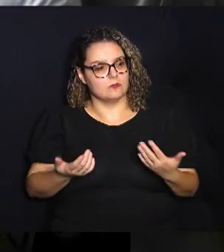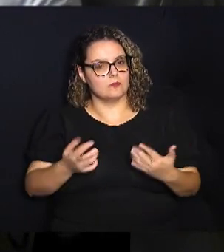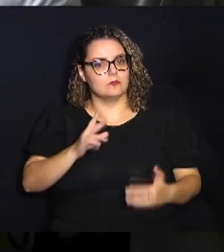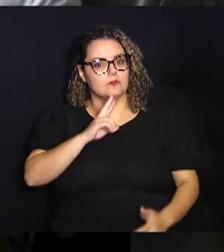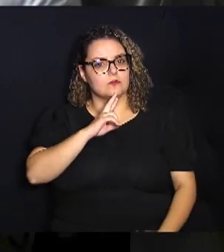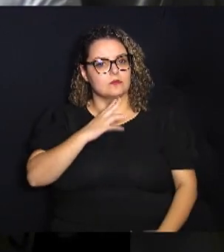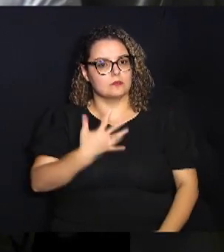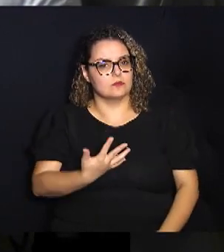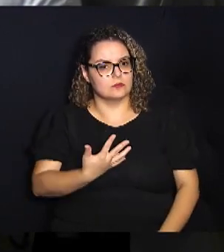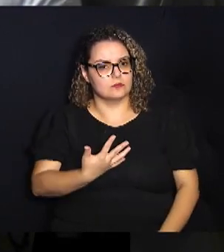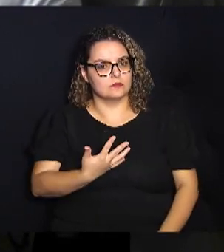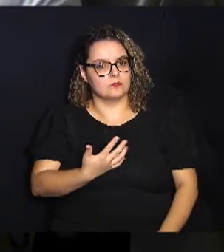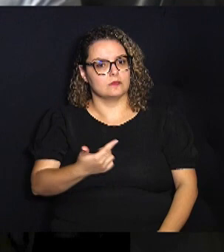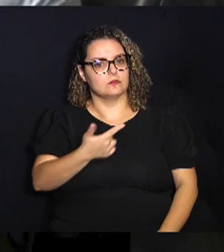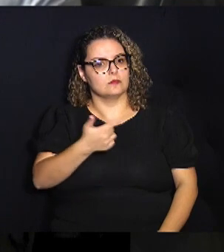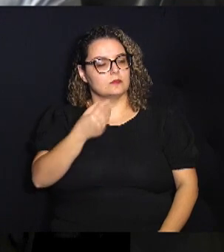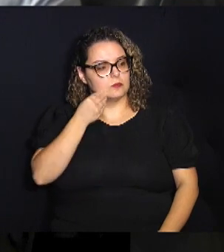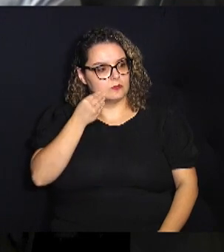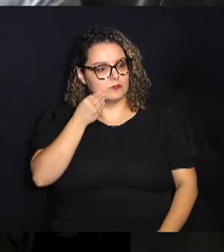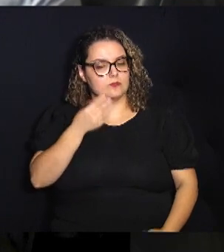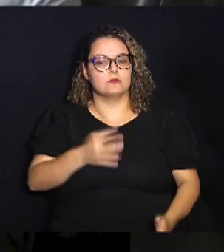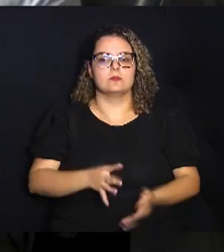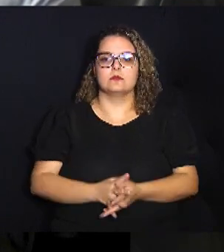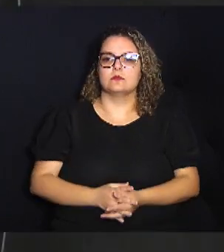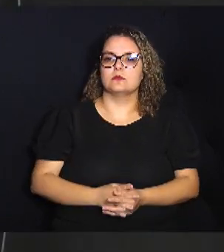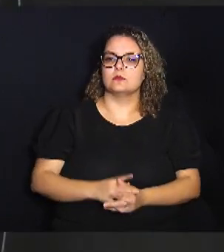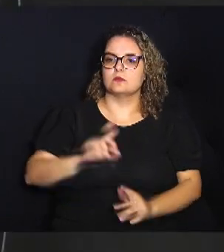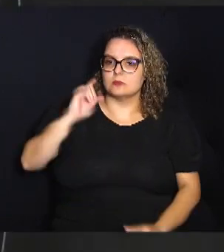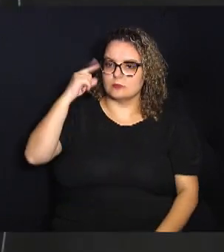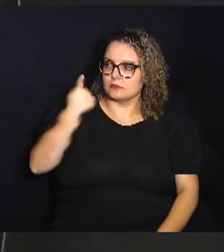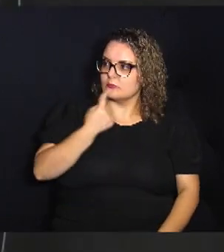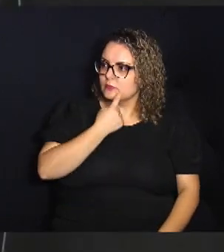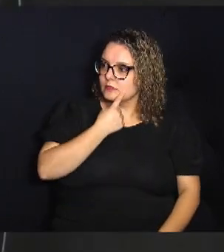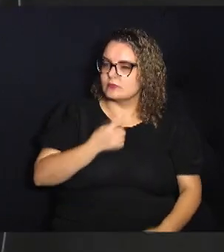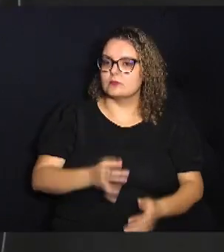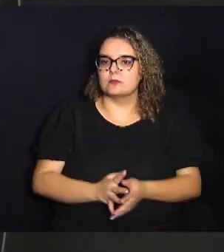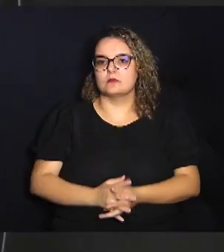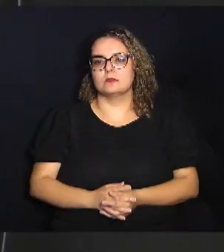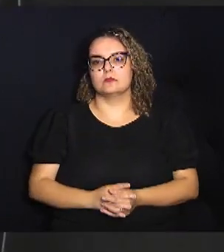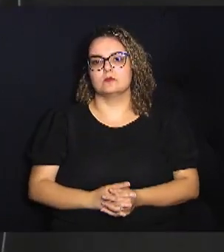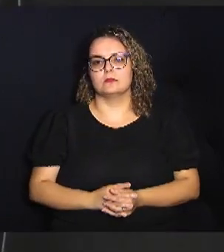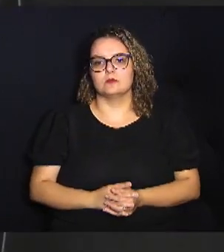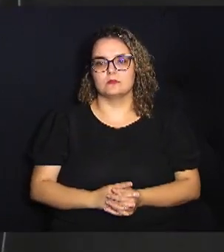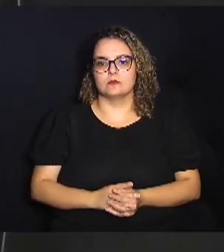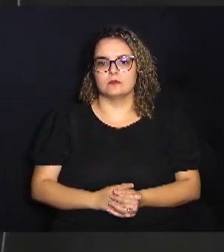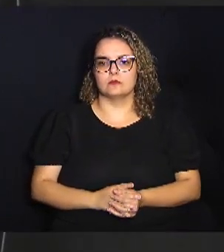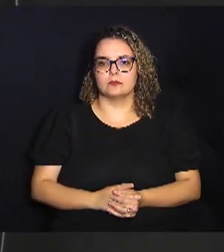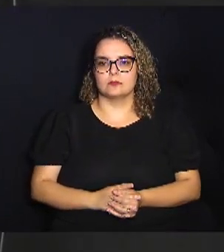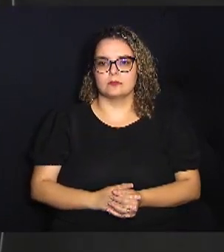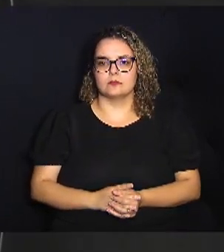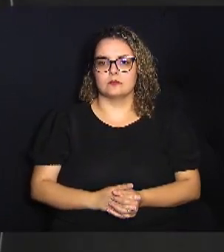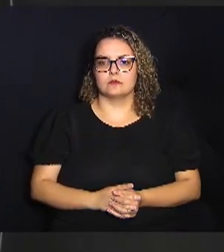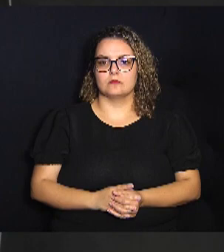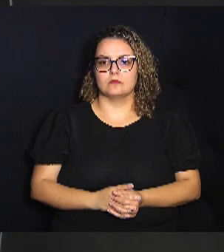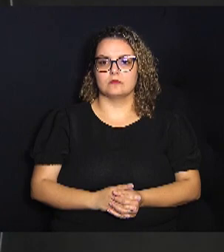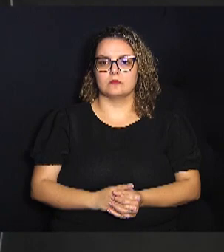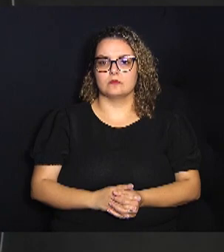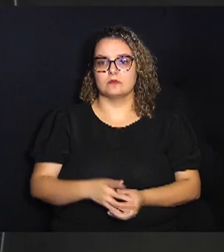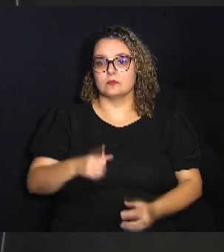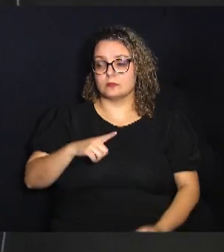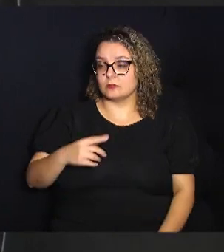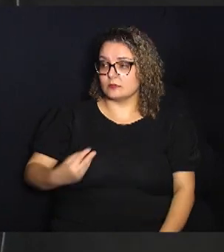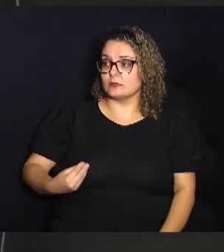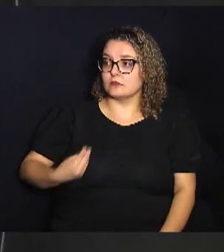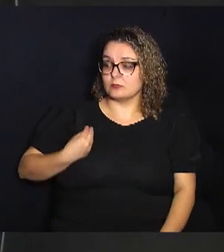resultado dessa segunda tentativa? Ô Mirla, a primeira, eu sempre tenho uma vida voltada